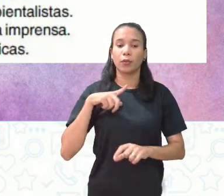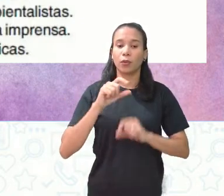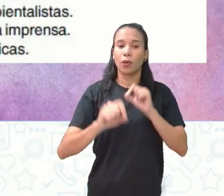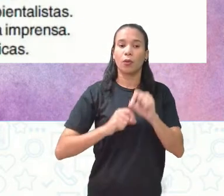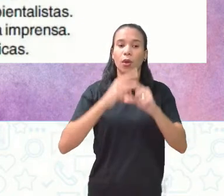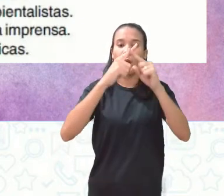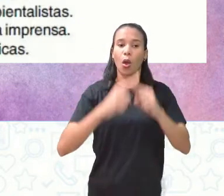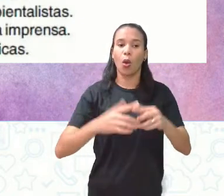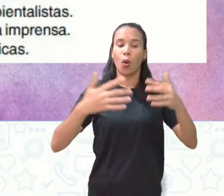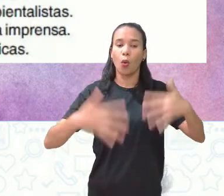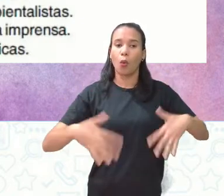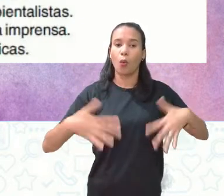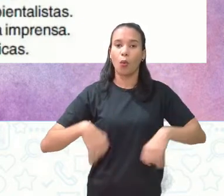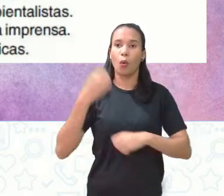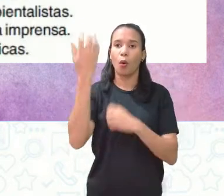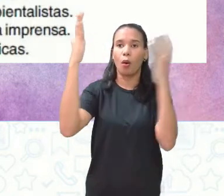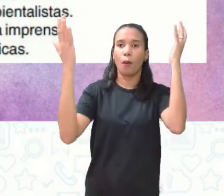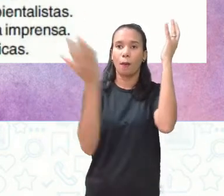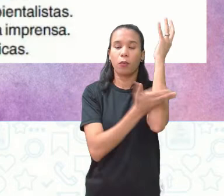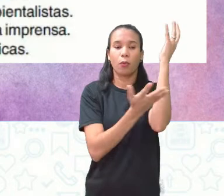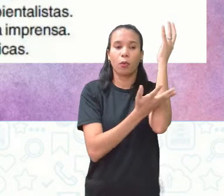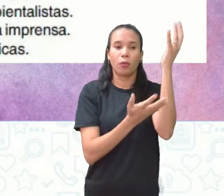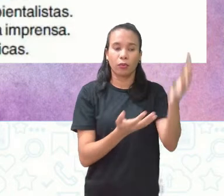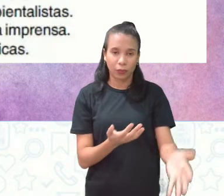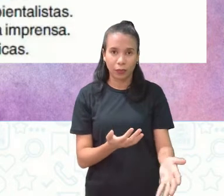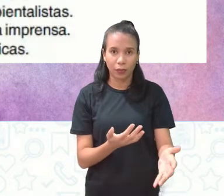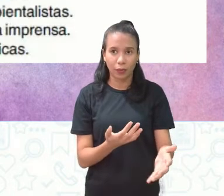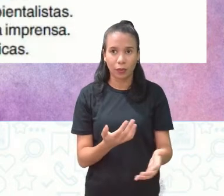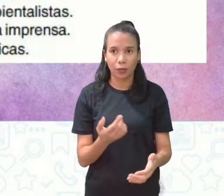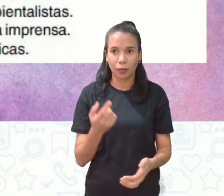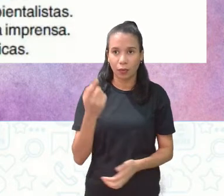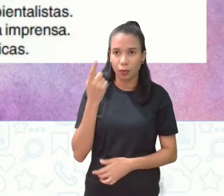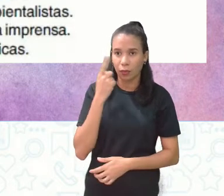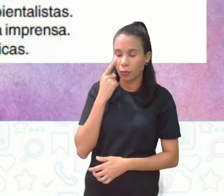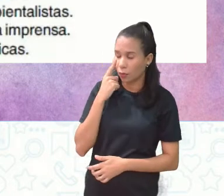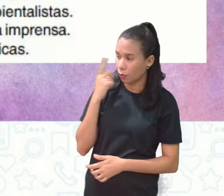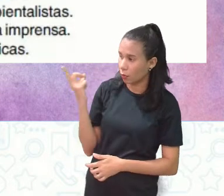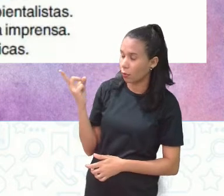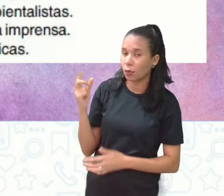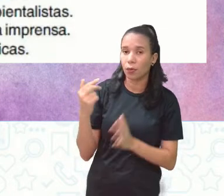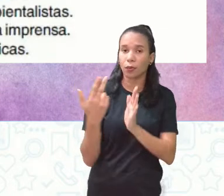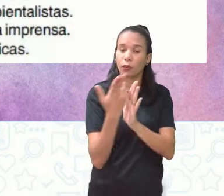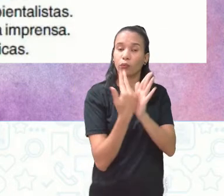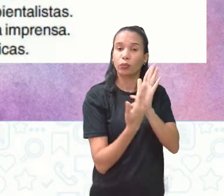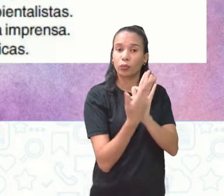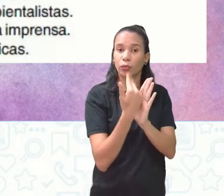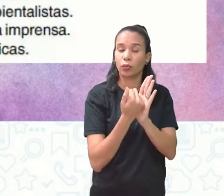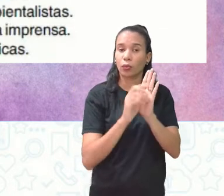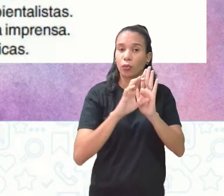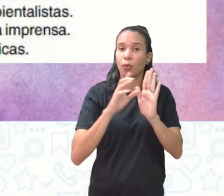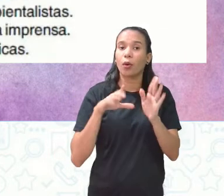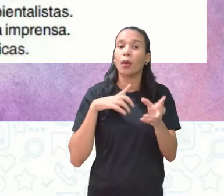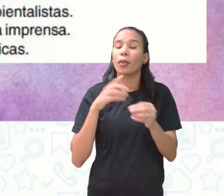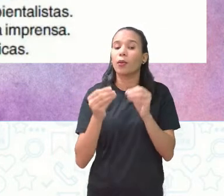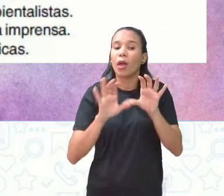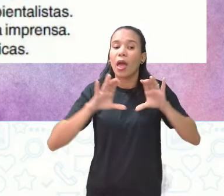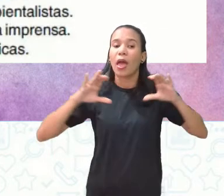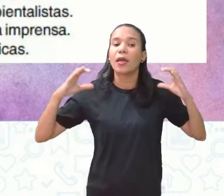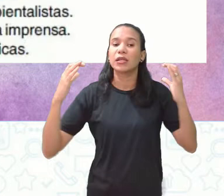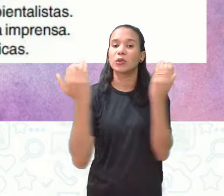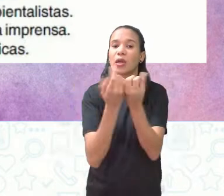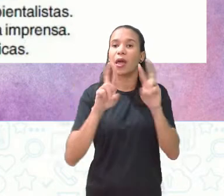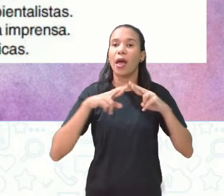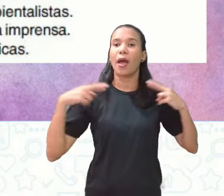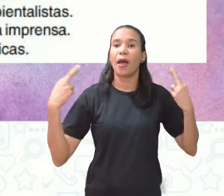contra o desmatamento. E aí, como vocês estão observando na charge, esse conselho está